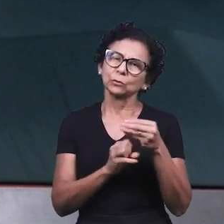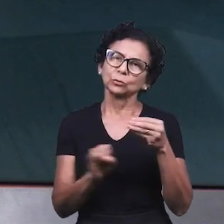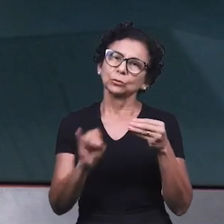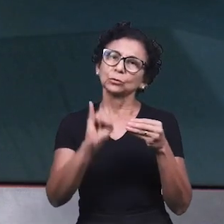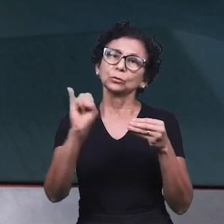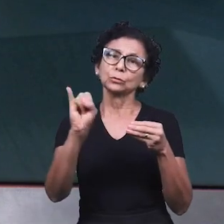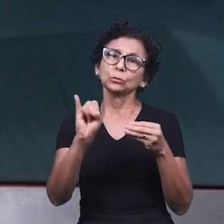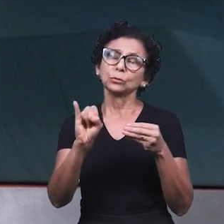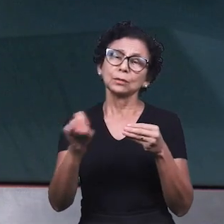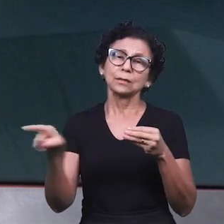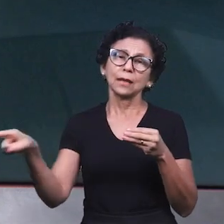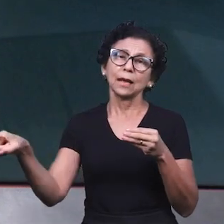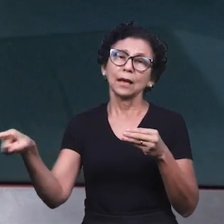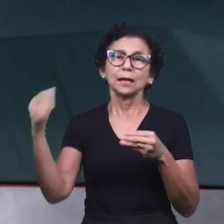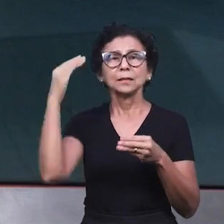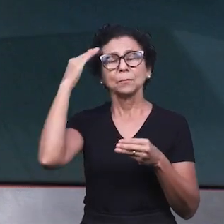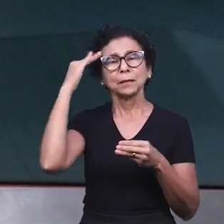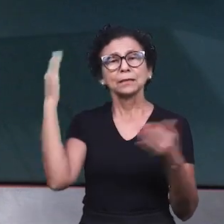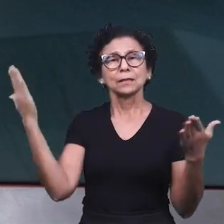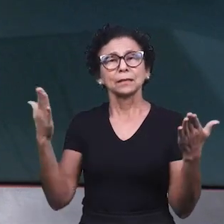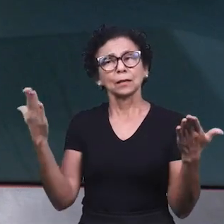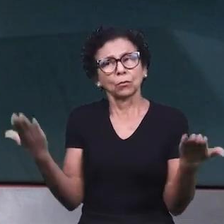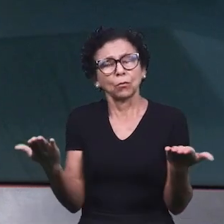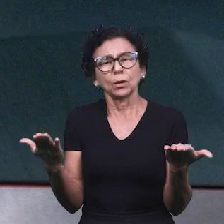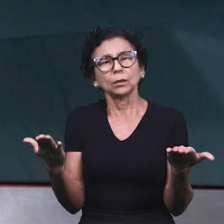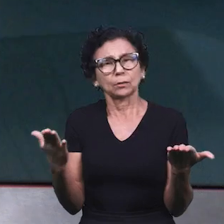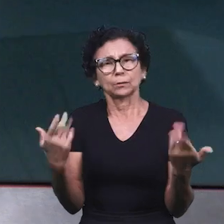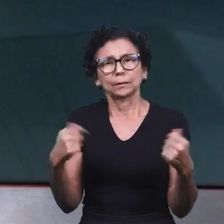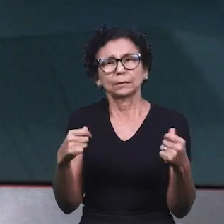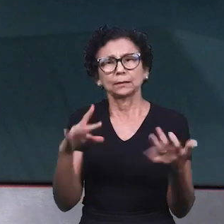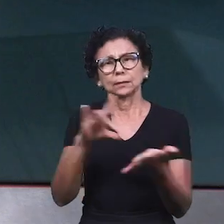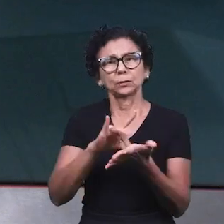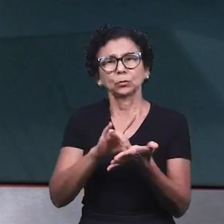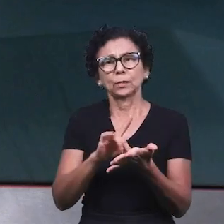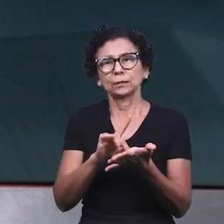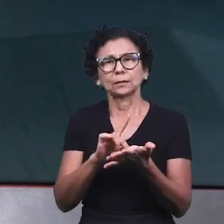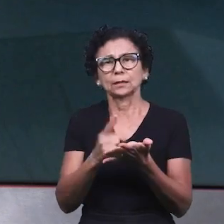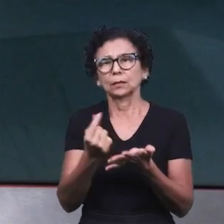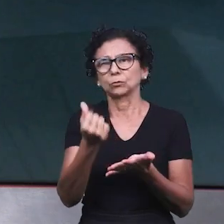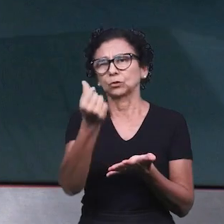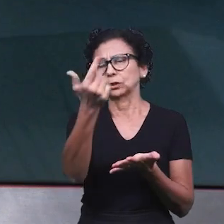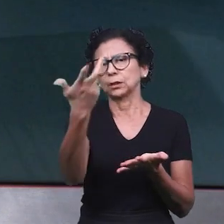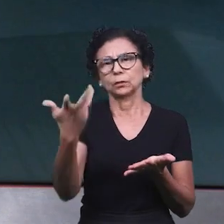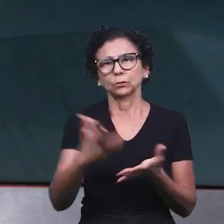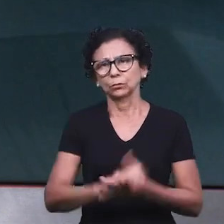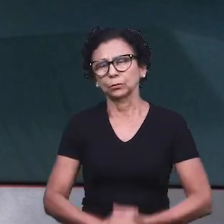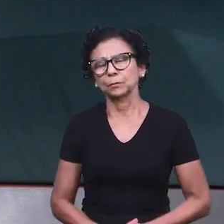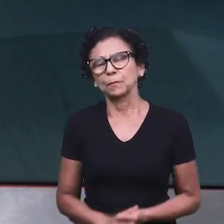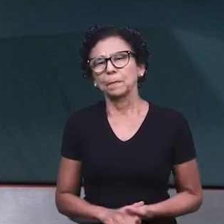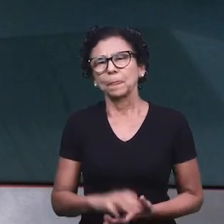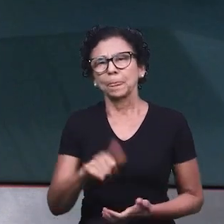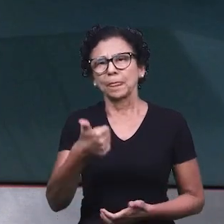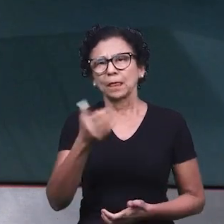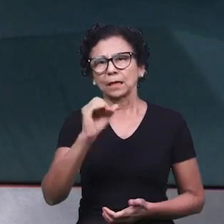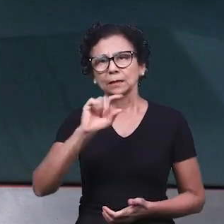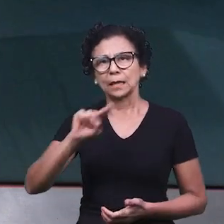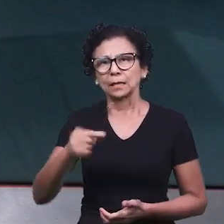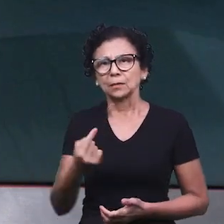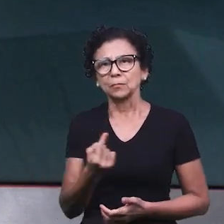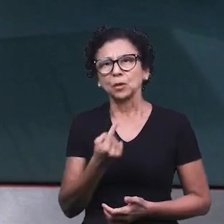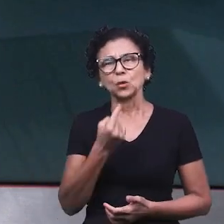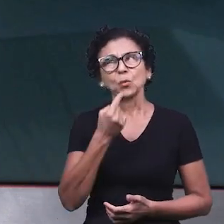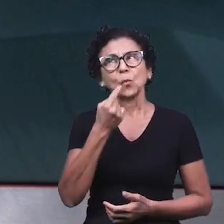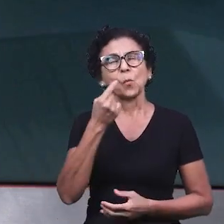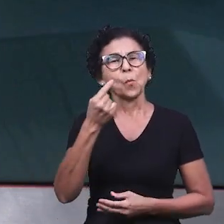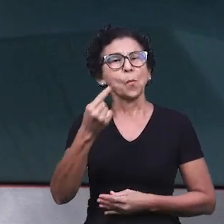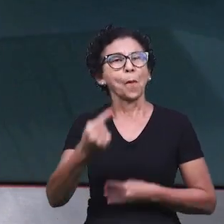credor é entendido como o novo capital. Então, era 10 mil, agora vai